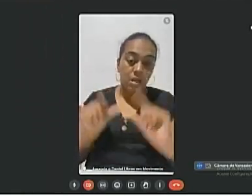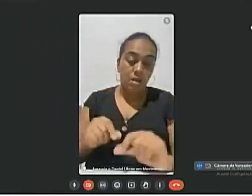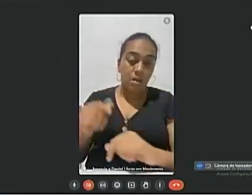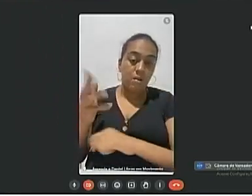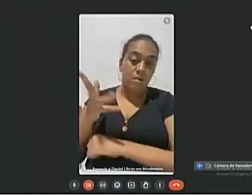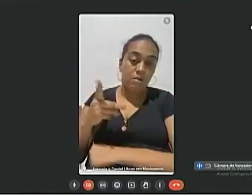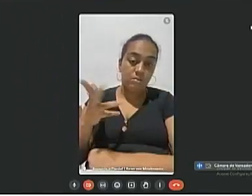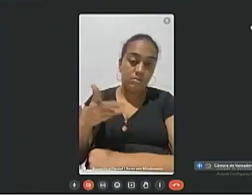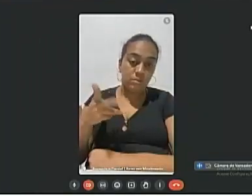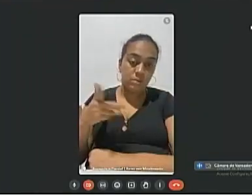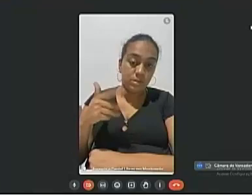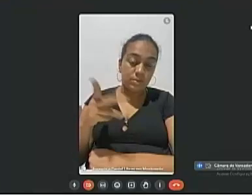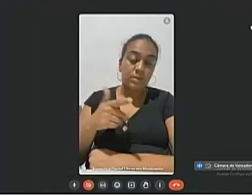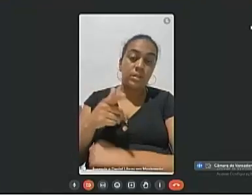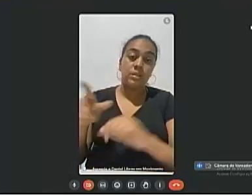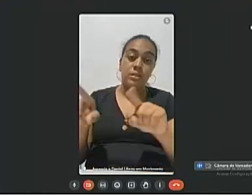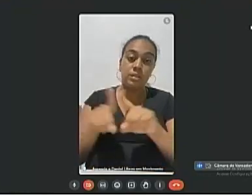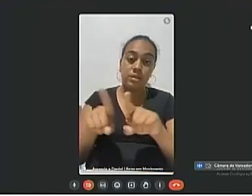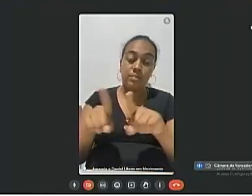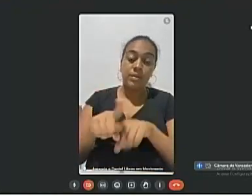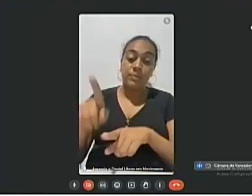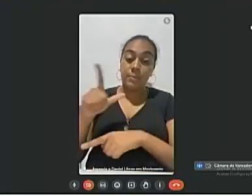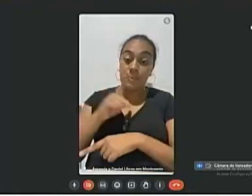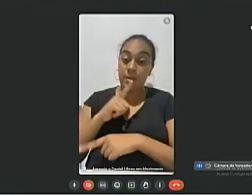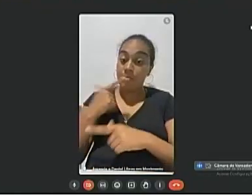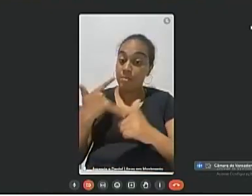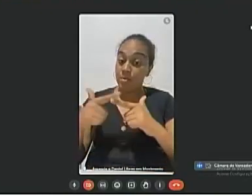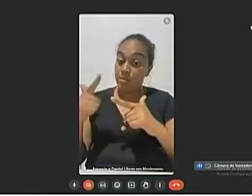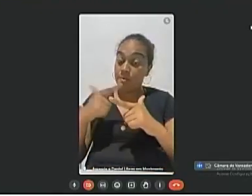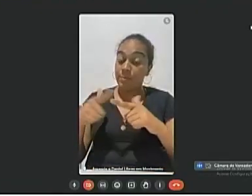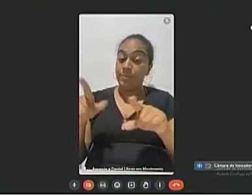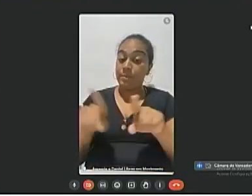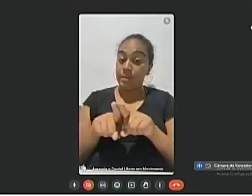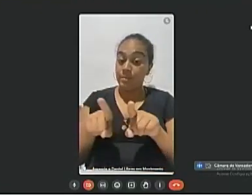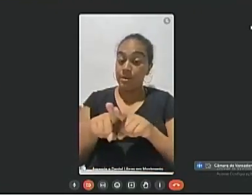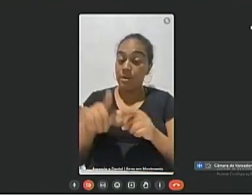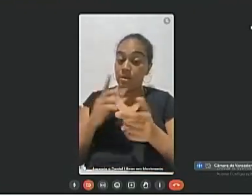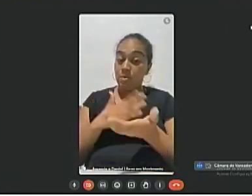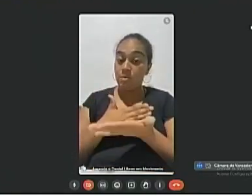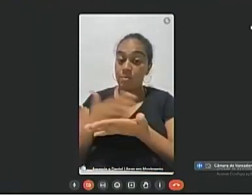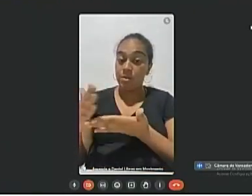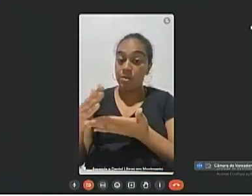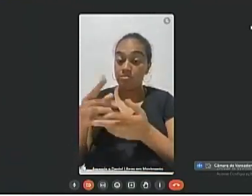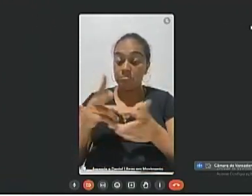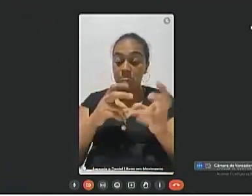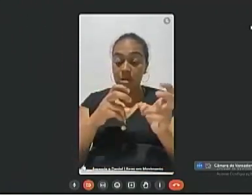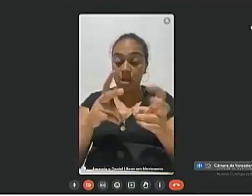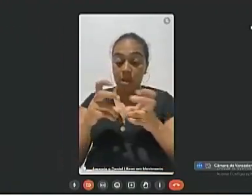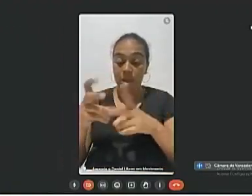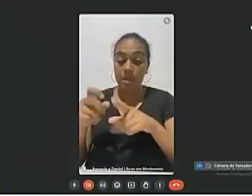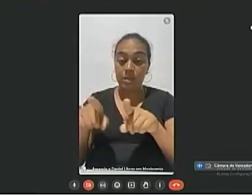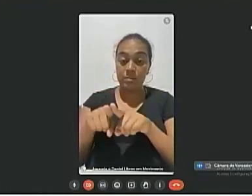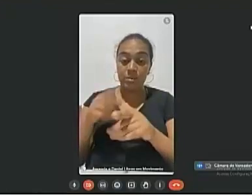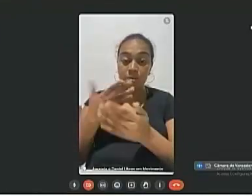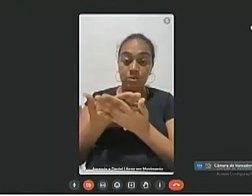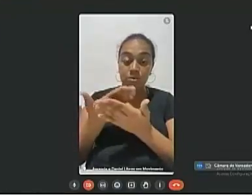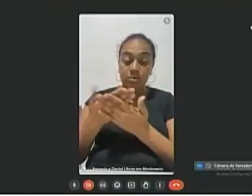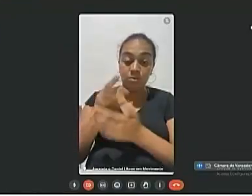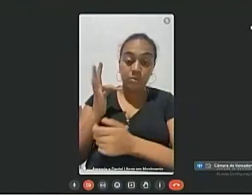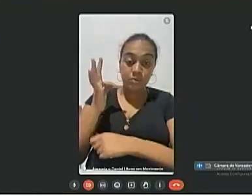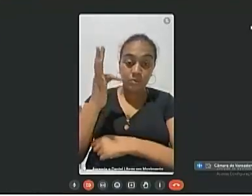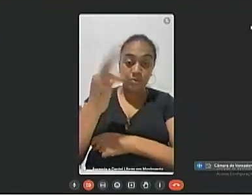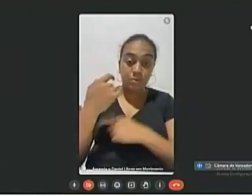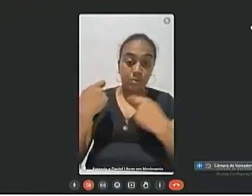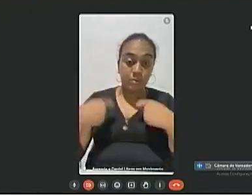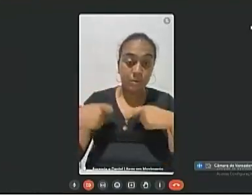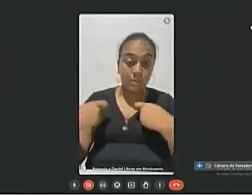escoamento. E esses canais aqui, eles têm o risco de causar sedimentação, né? Começar a assorear os canais. Então, um estudo futuro precisa